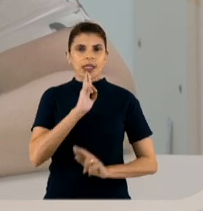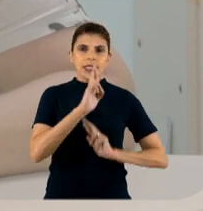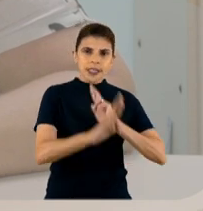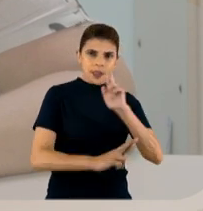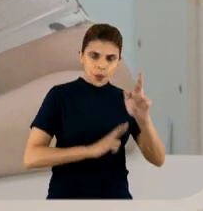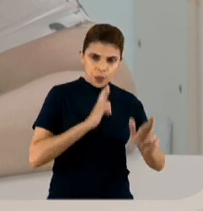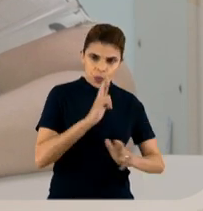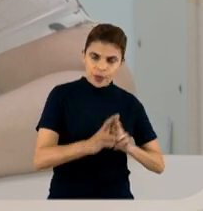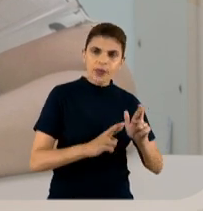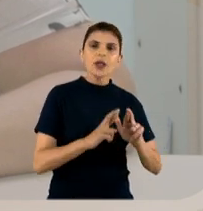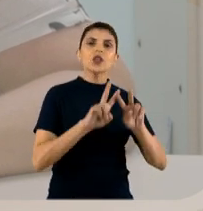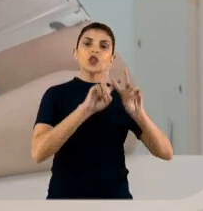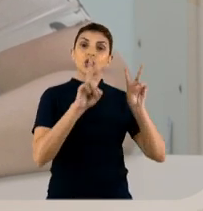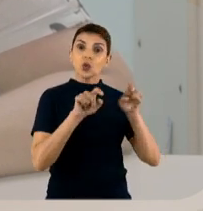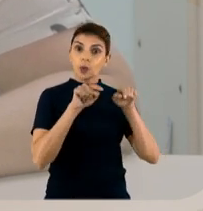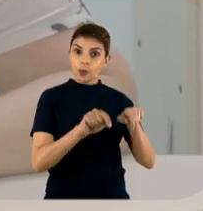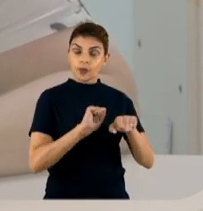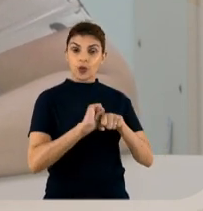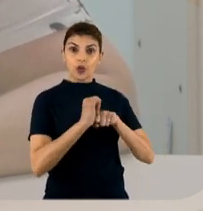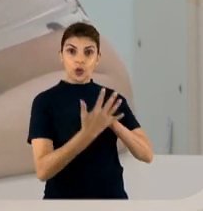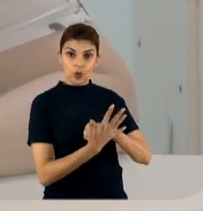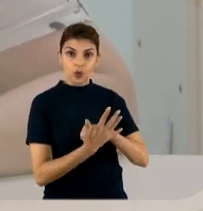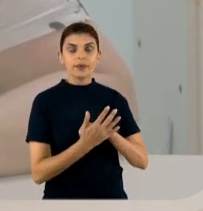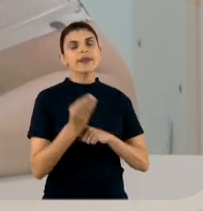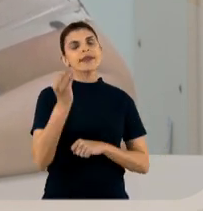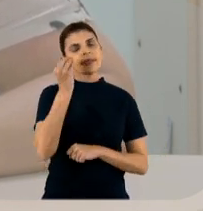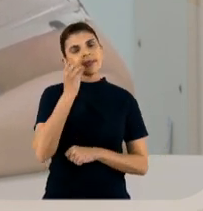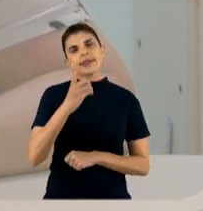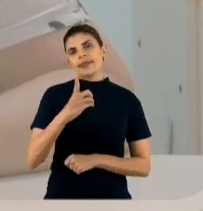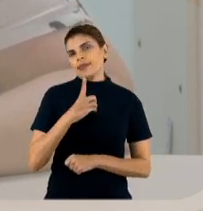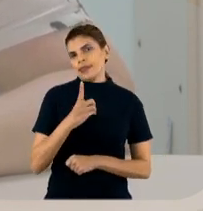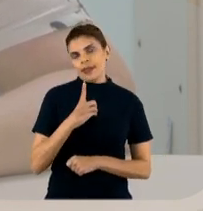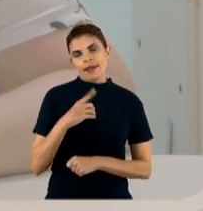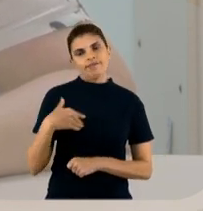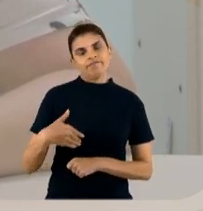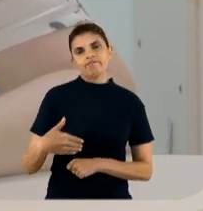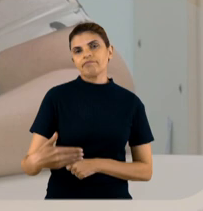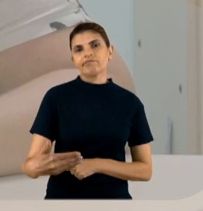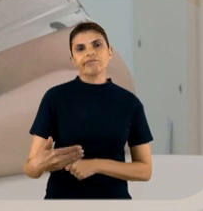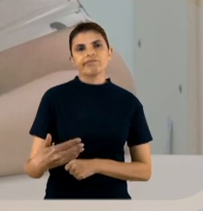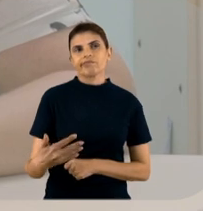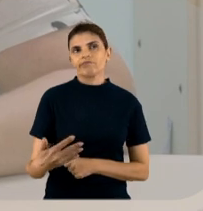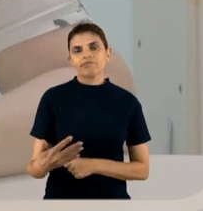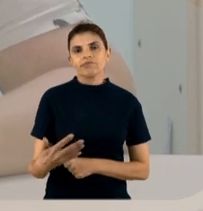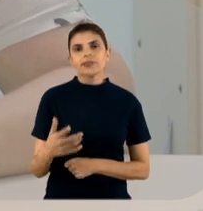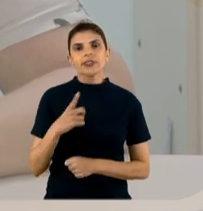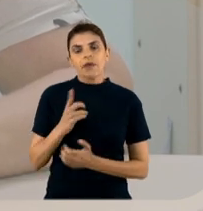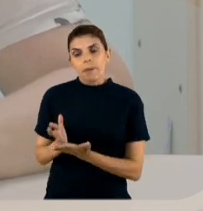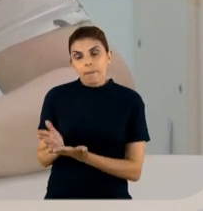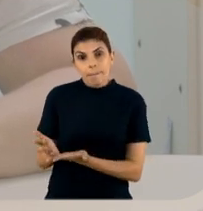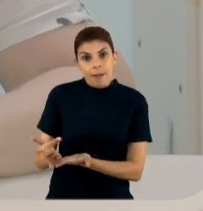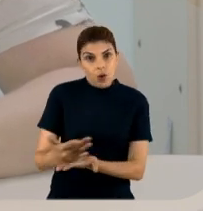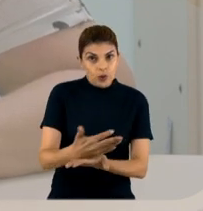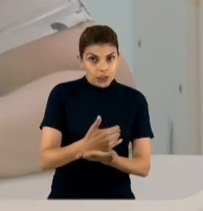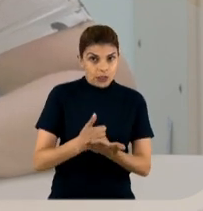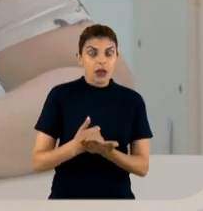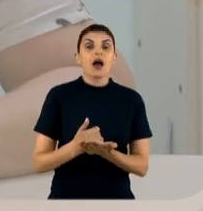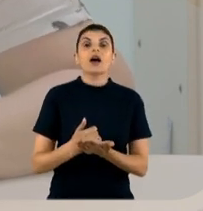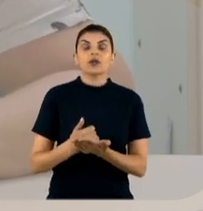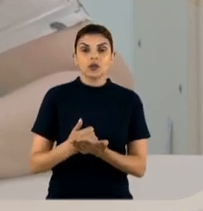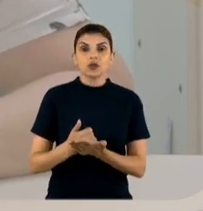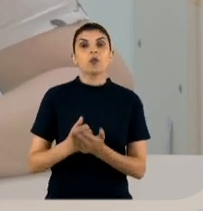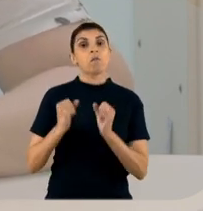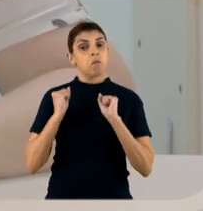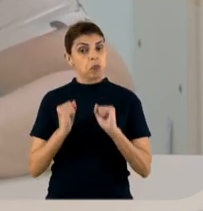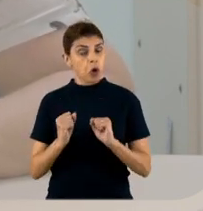utilizar para responder essas perguntas sobre essa doença então a gente deve ter eh um banco de dados maior